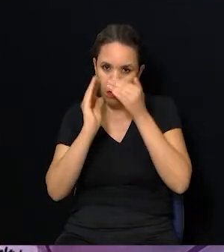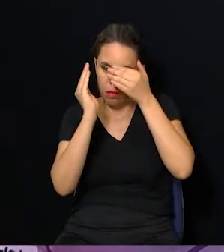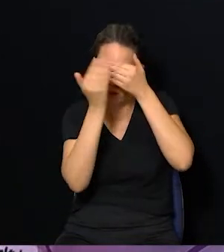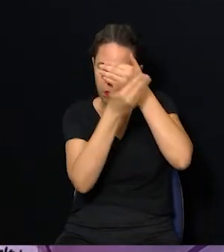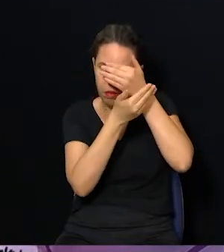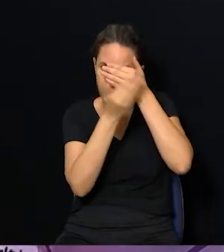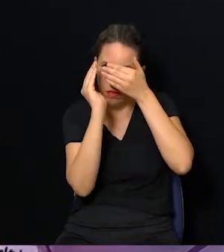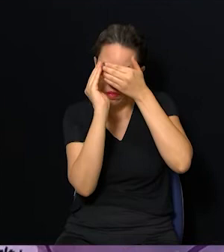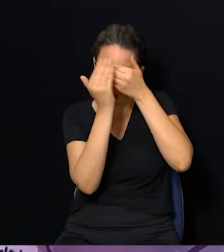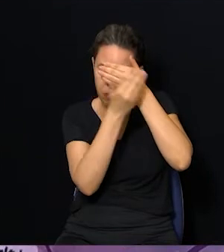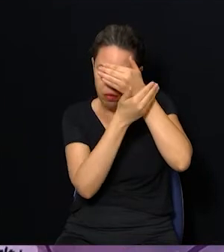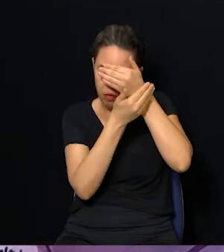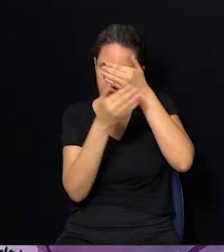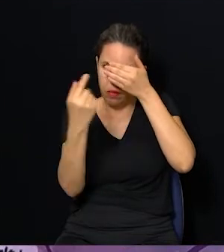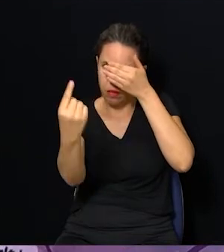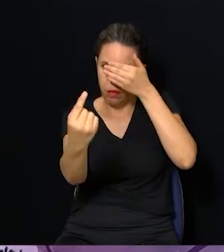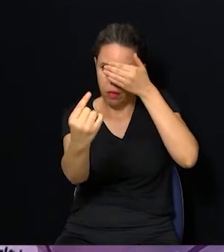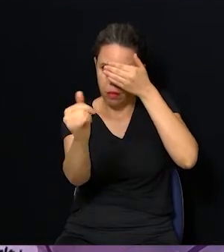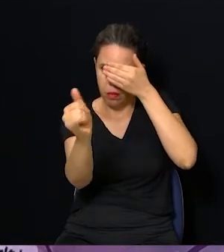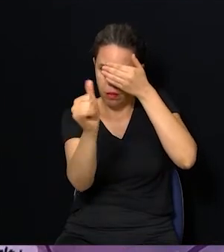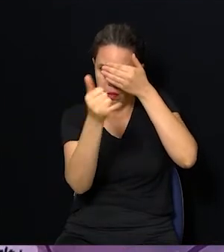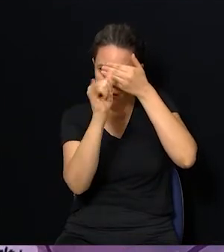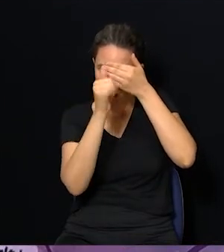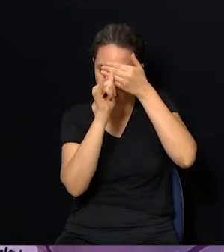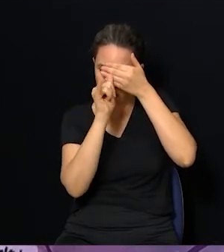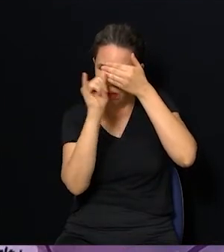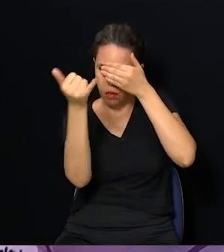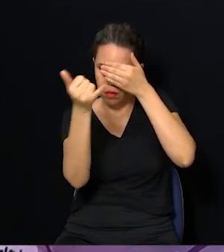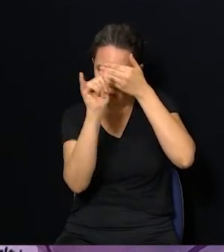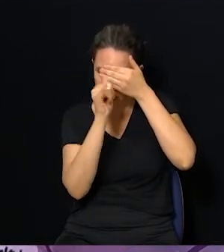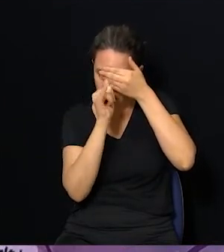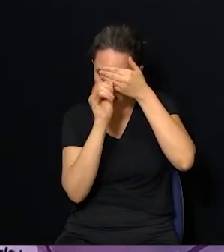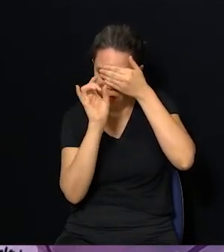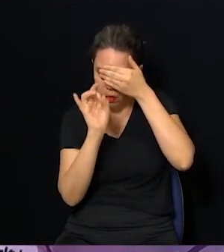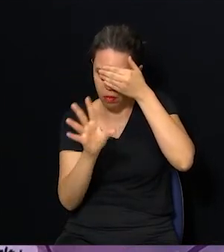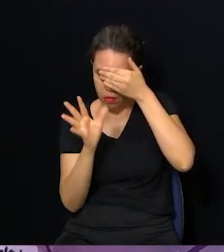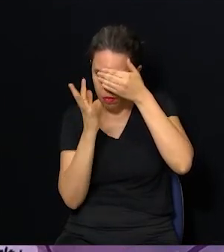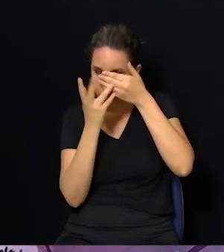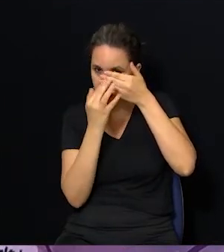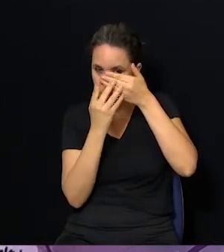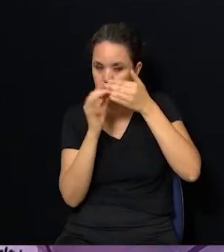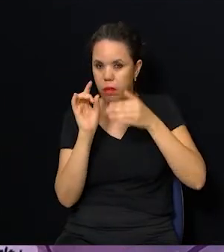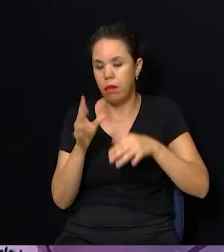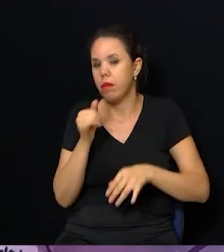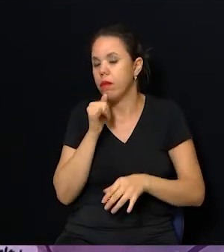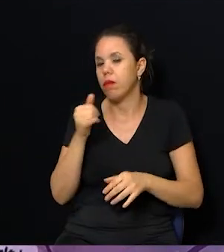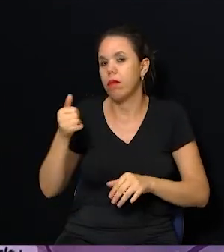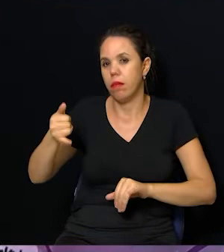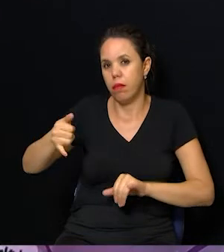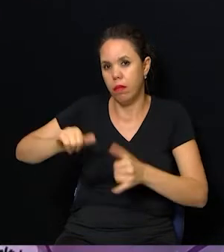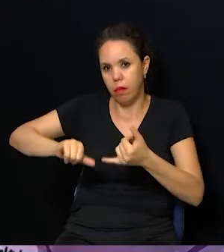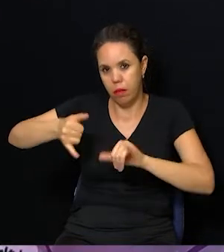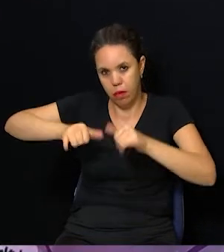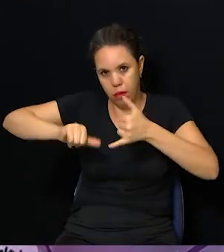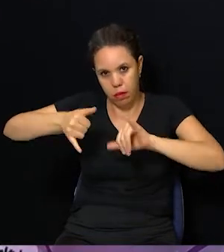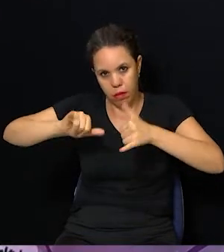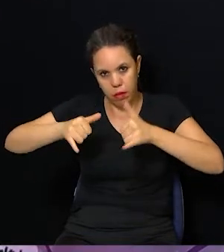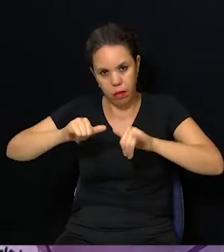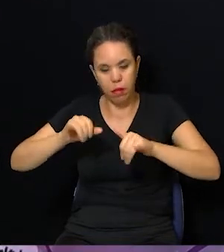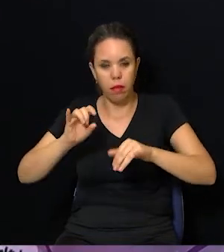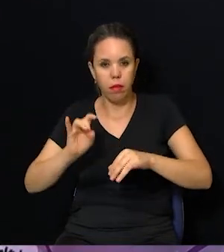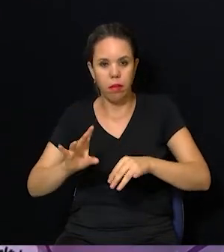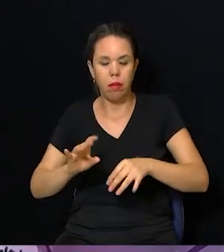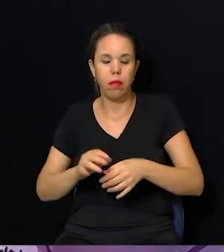por quê, porque você vai irradiar exclusivamente a região que tem a doença, não é? E com relação à quimioterapia, é importante pelo